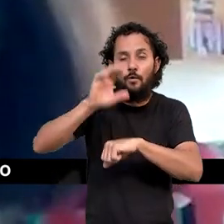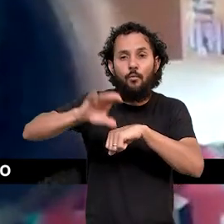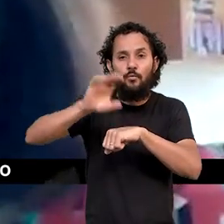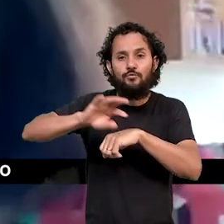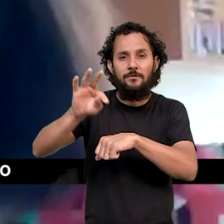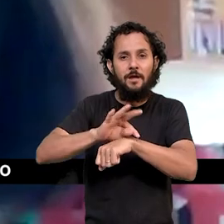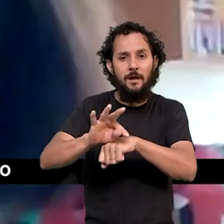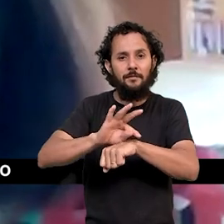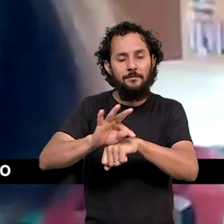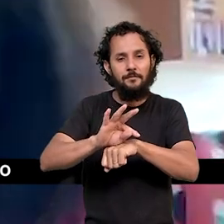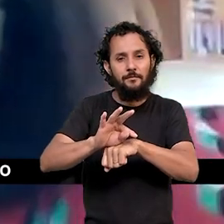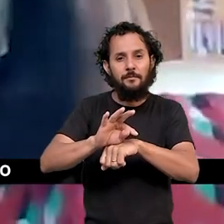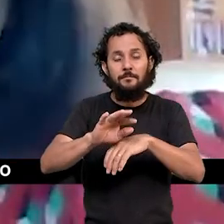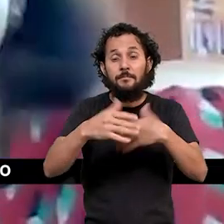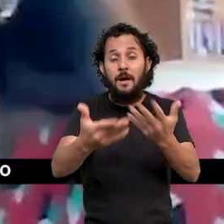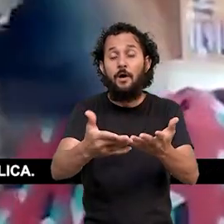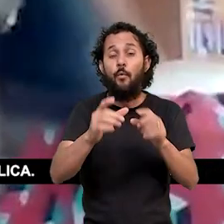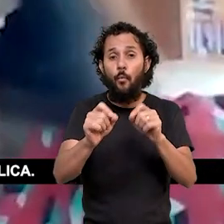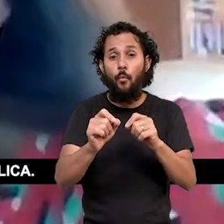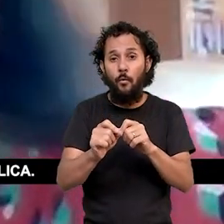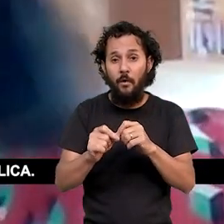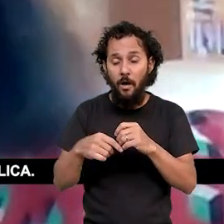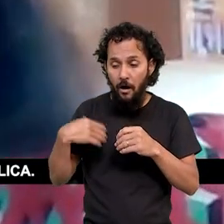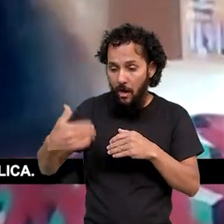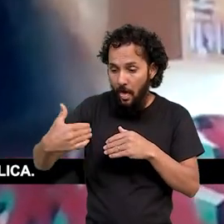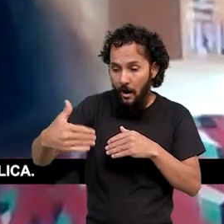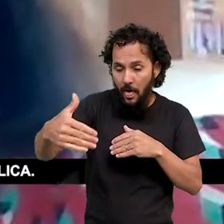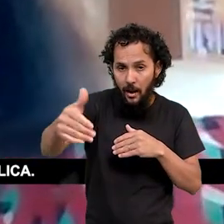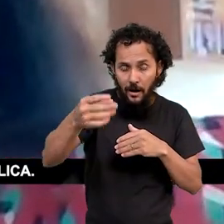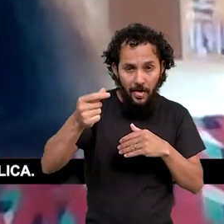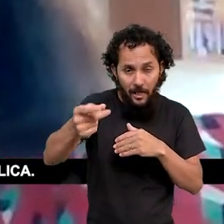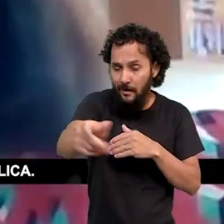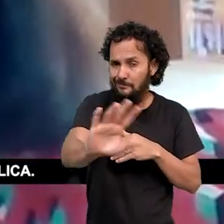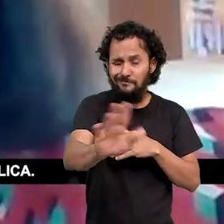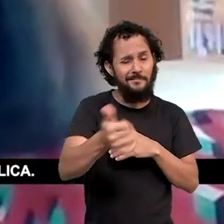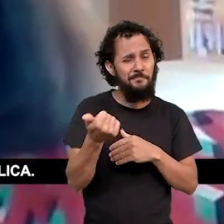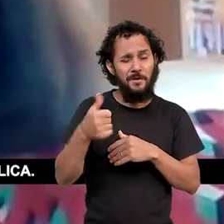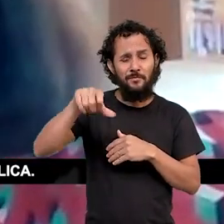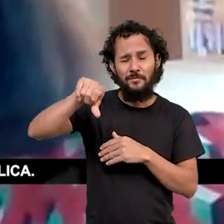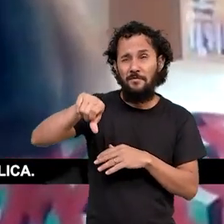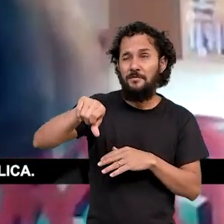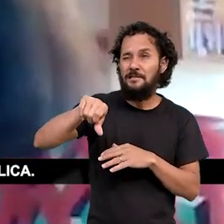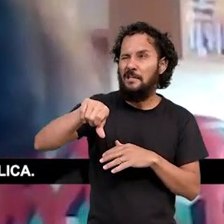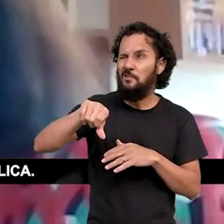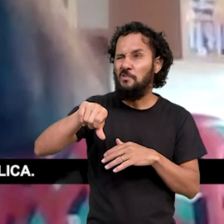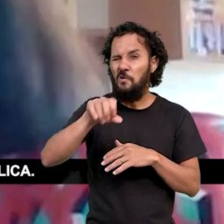técnicos. Isso não durou muito. Em